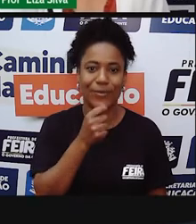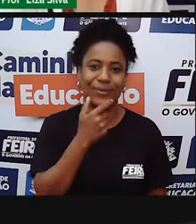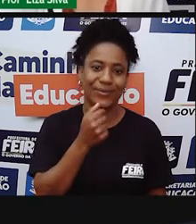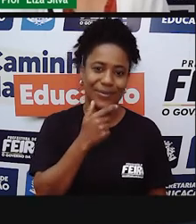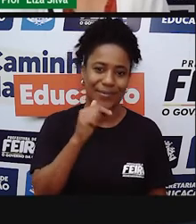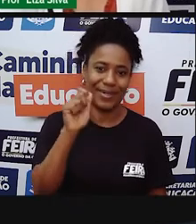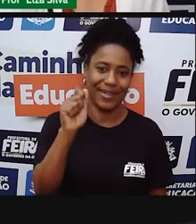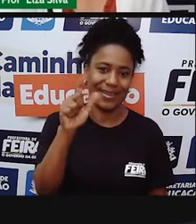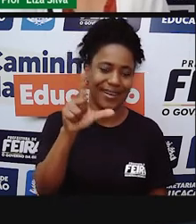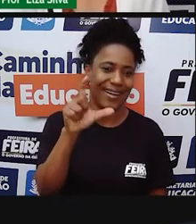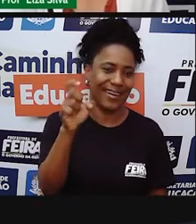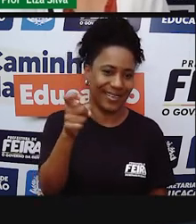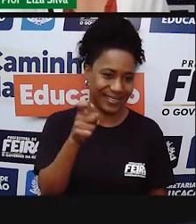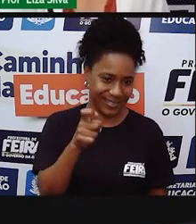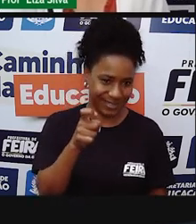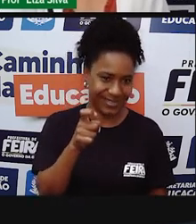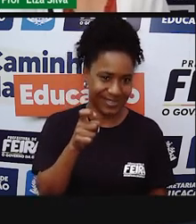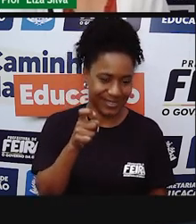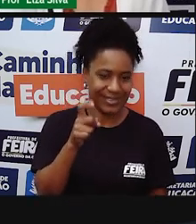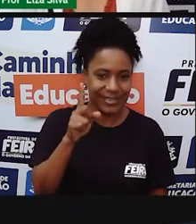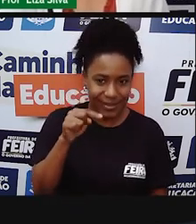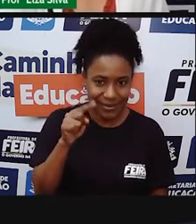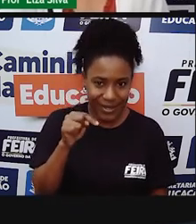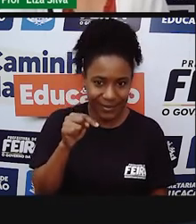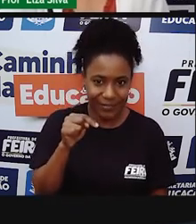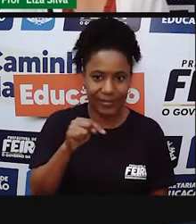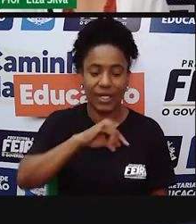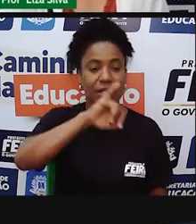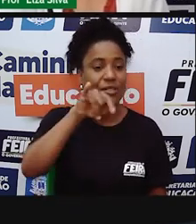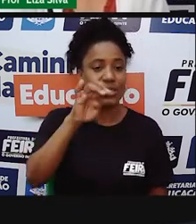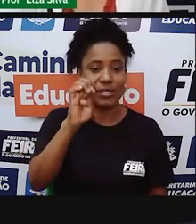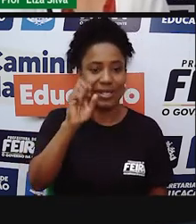E Jéssica, grandmother, a avó.